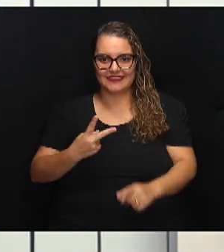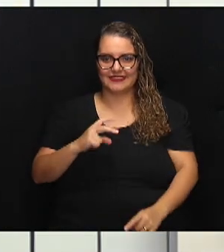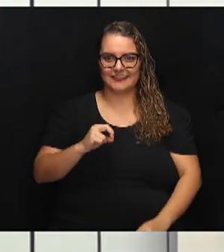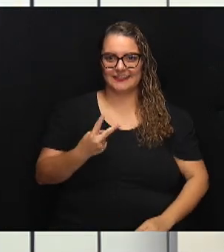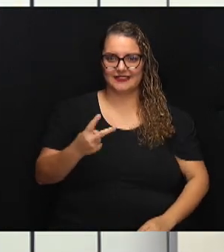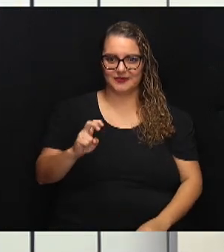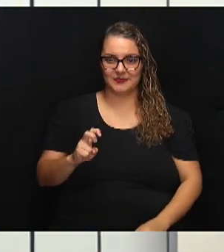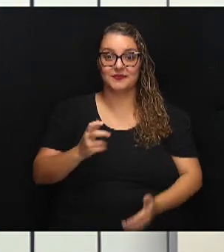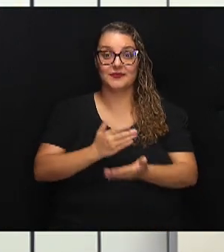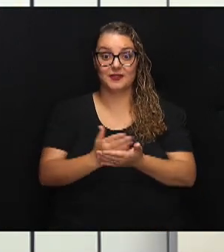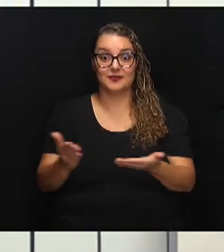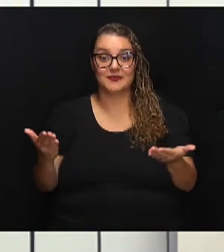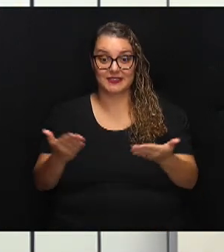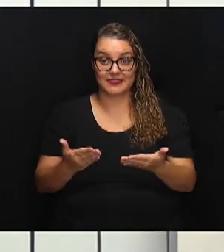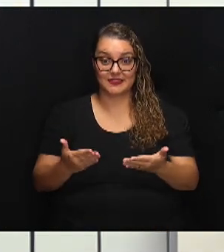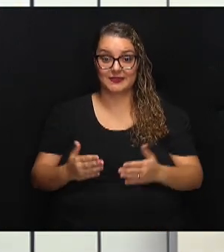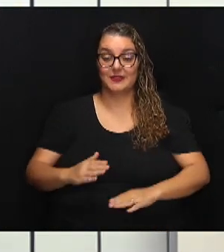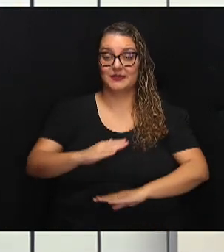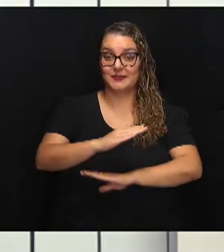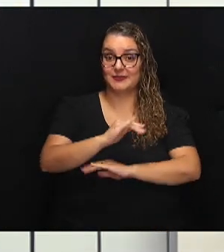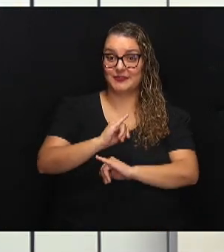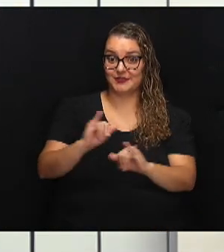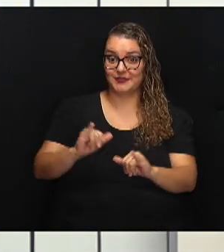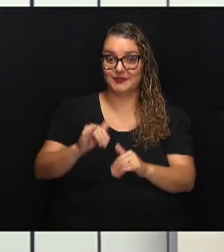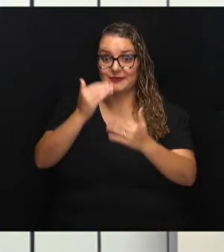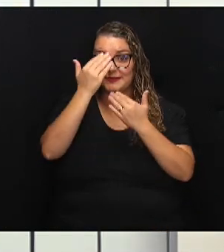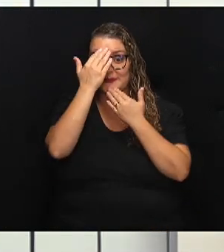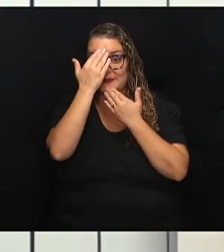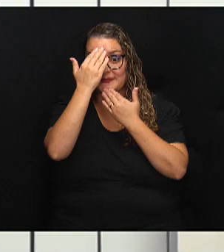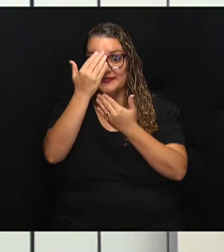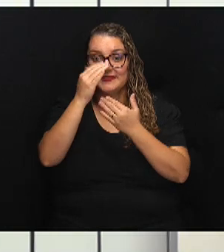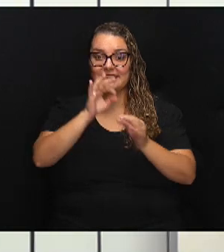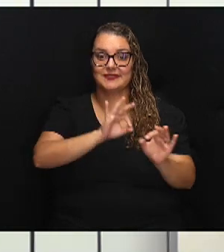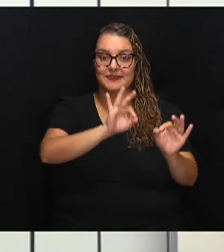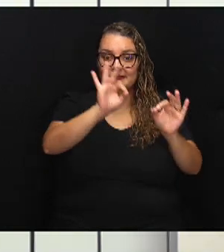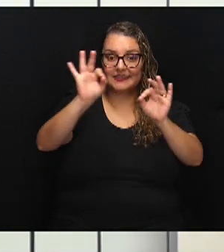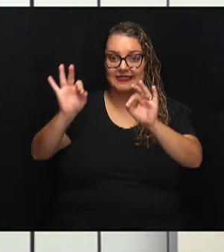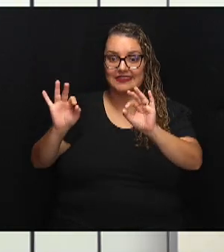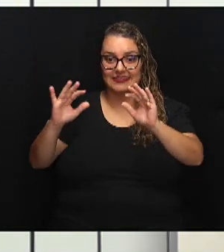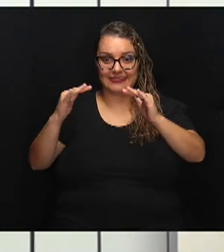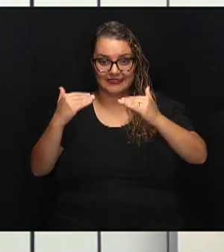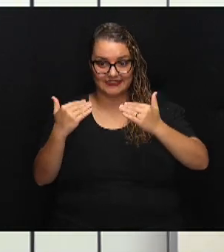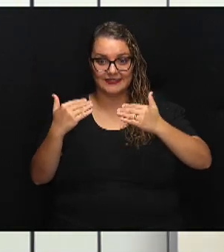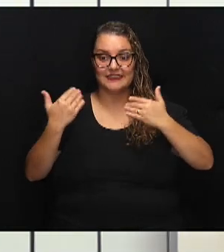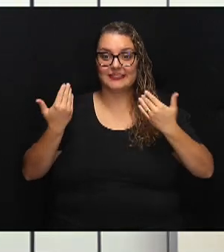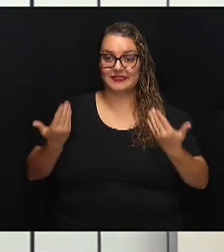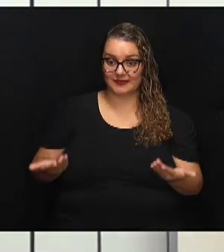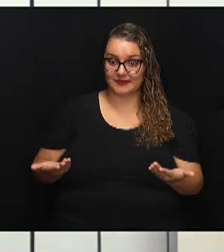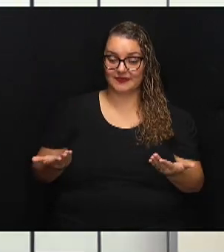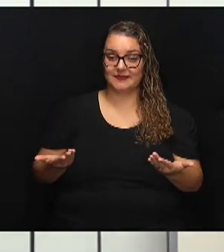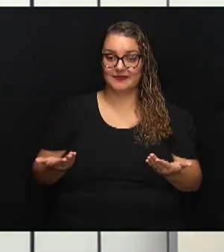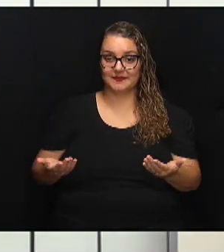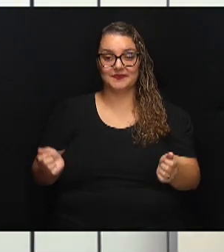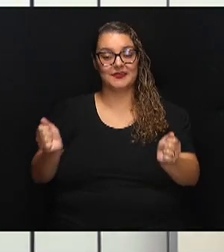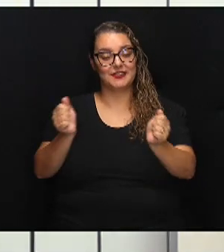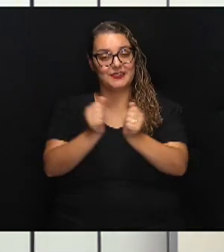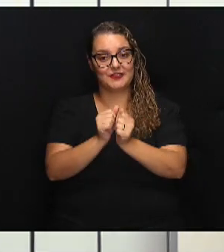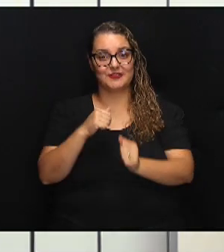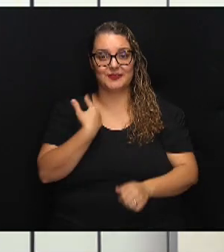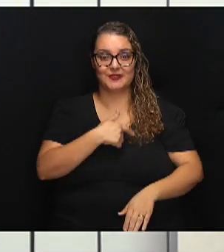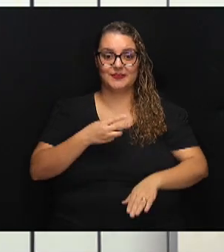2025. Começa agora o Jornal Câmara Notícia. Muito obrigado pela sua companhia, pela sua audiência e